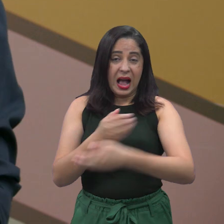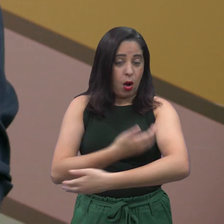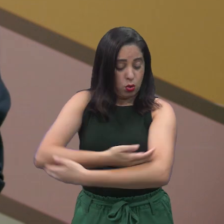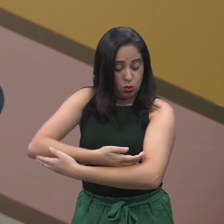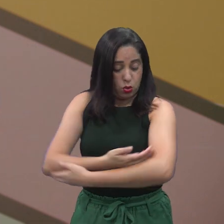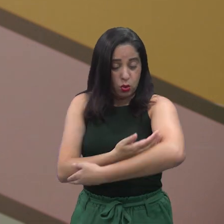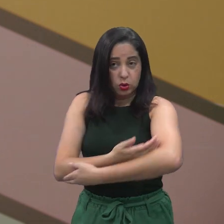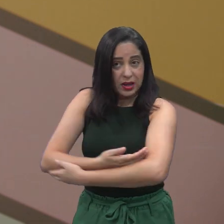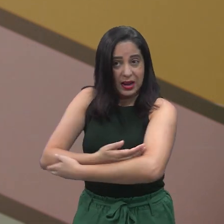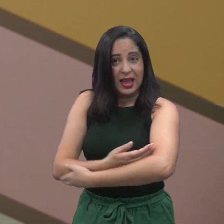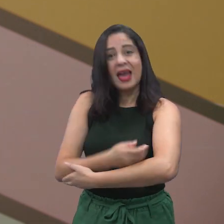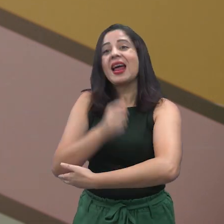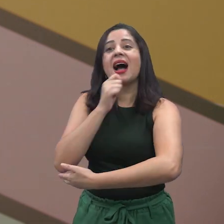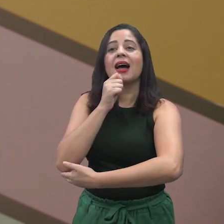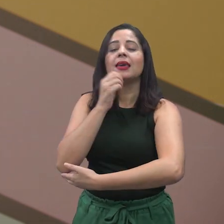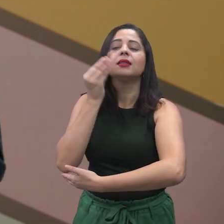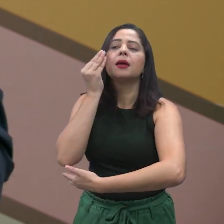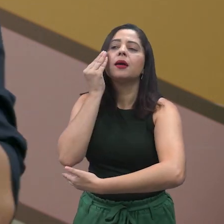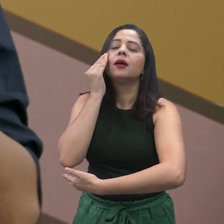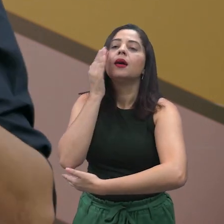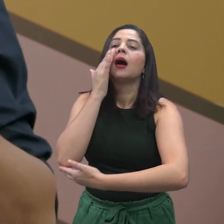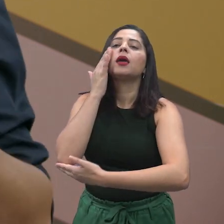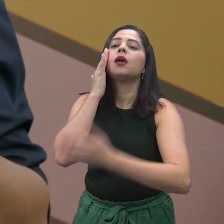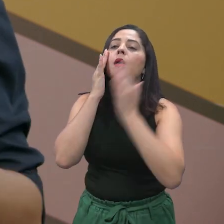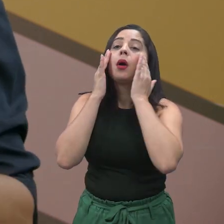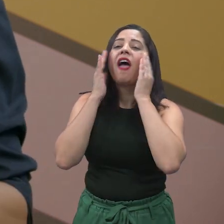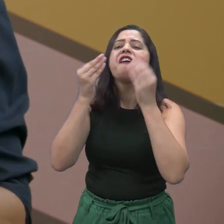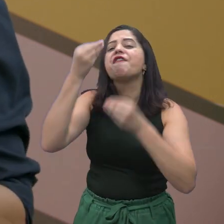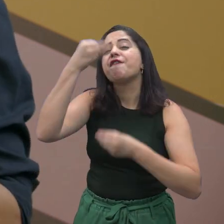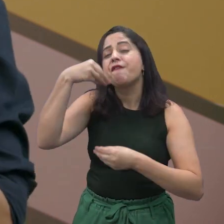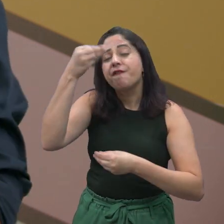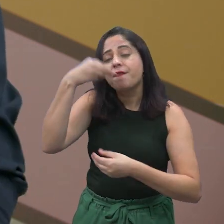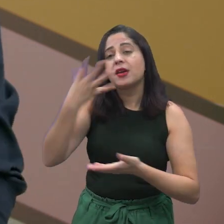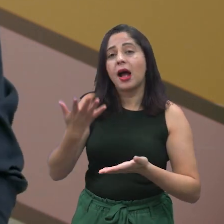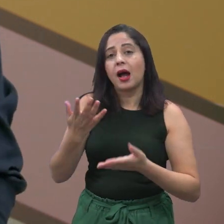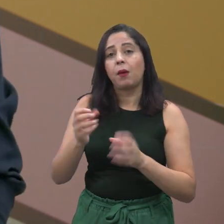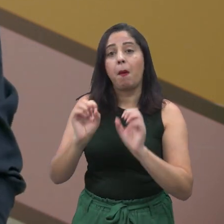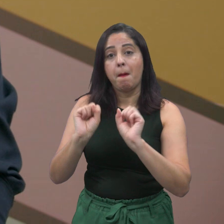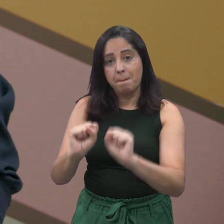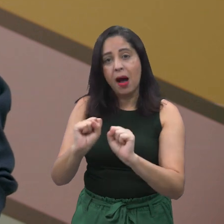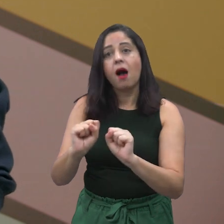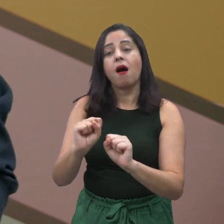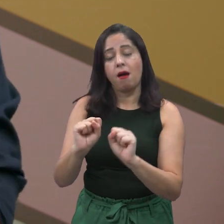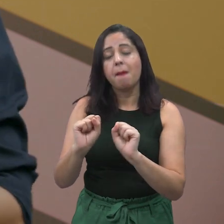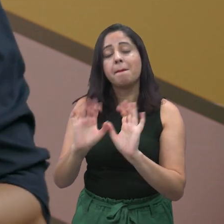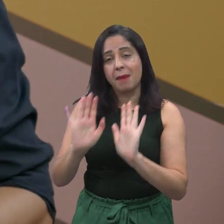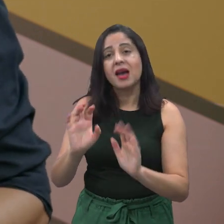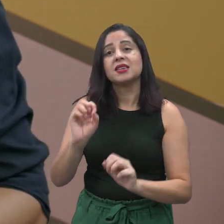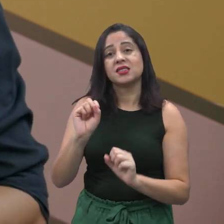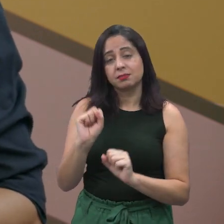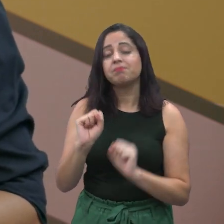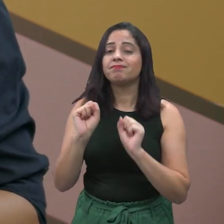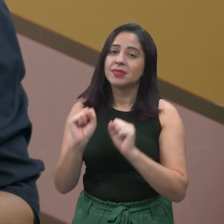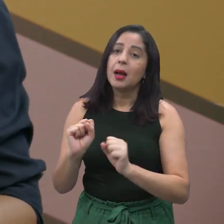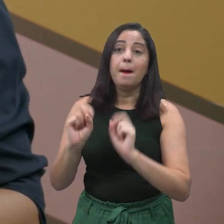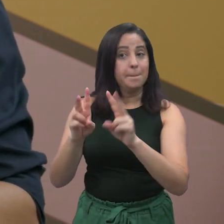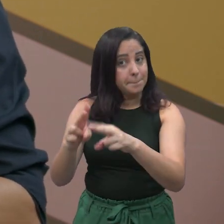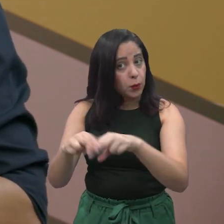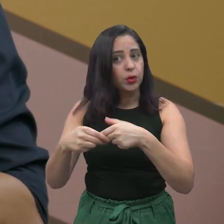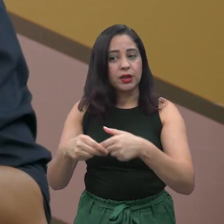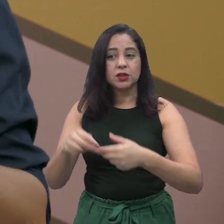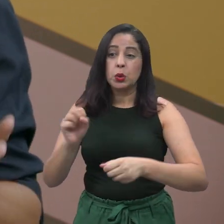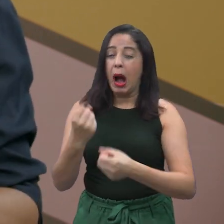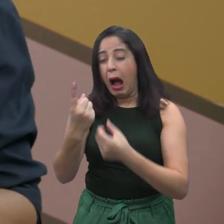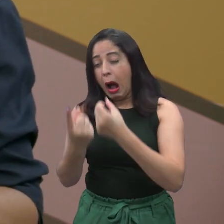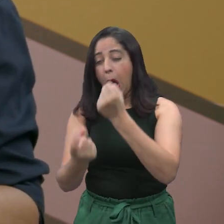os seios da face desenvolvidos por completo, igual de um adulto, mas a infecção dessa secreção pode acontecer pelo mesmo processo. Então, por isso que alguns